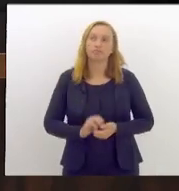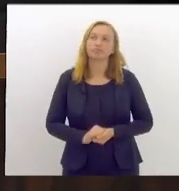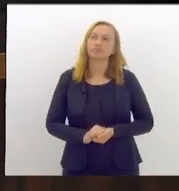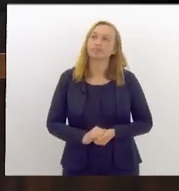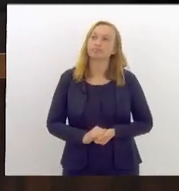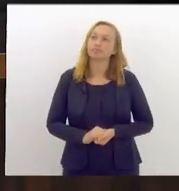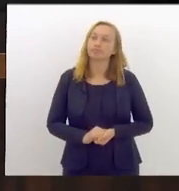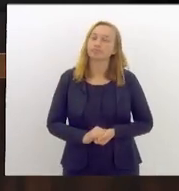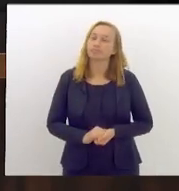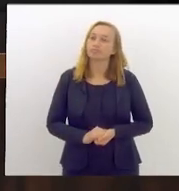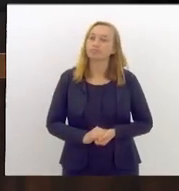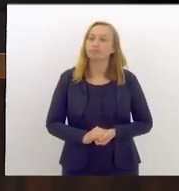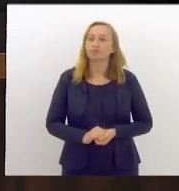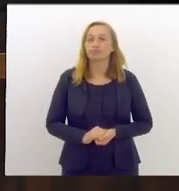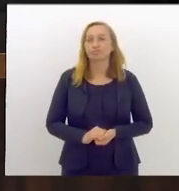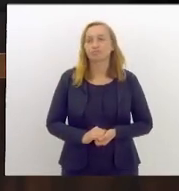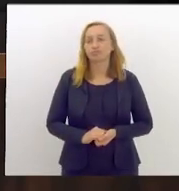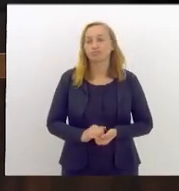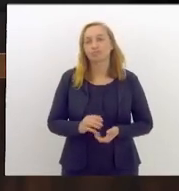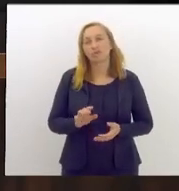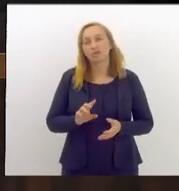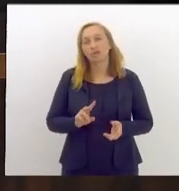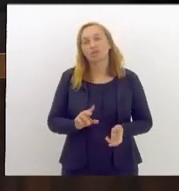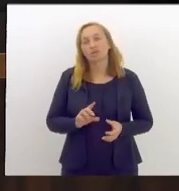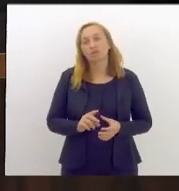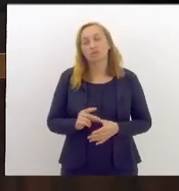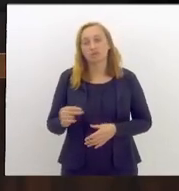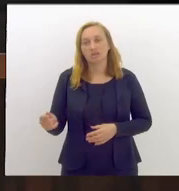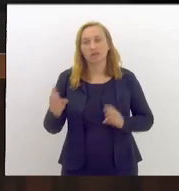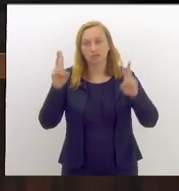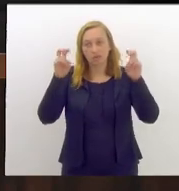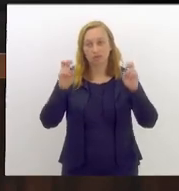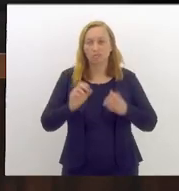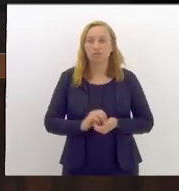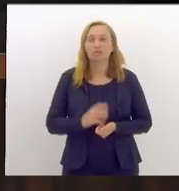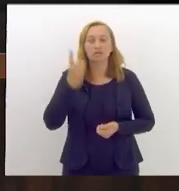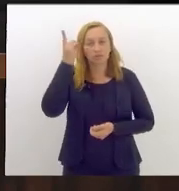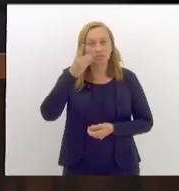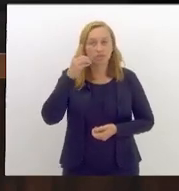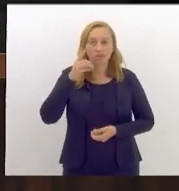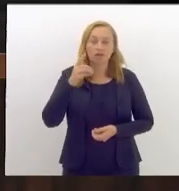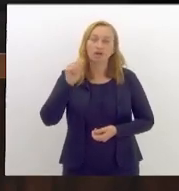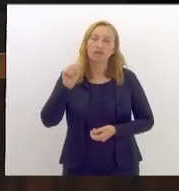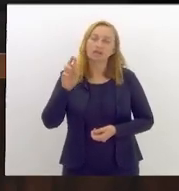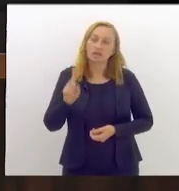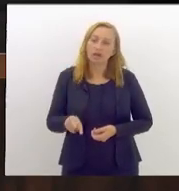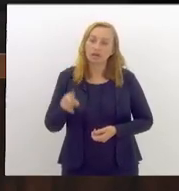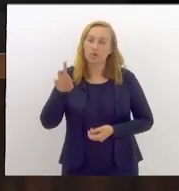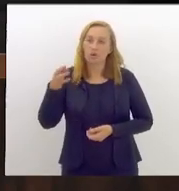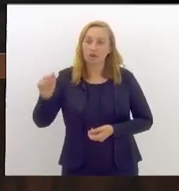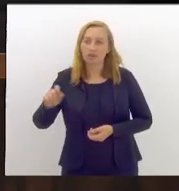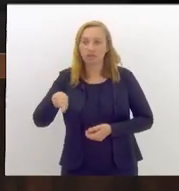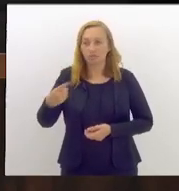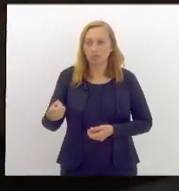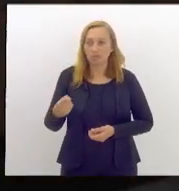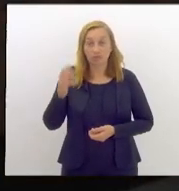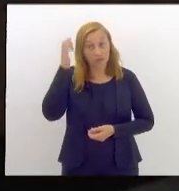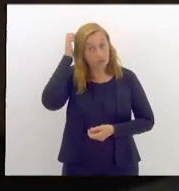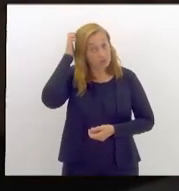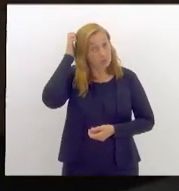para que a gente não disperce aqui Deputado André Correia seguida Deputado Presidente